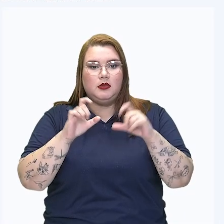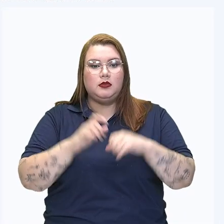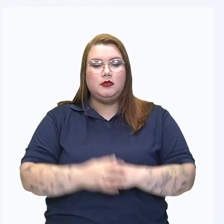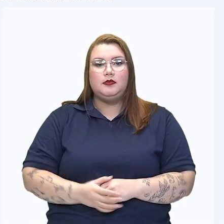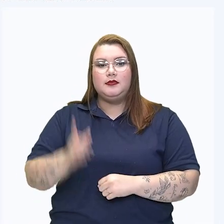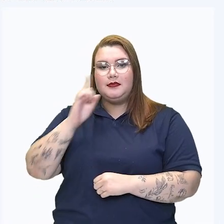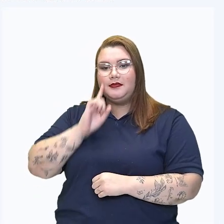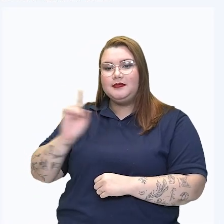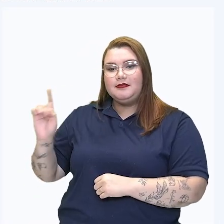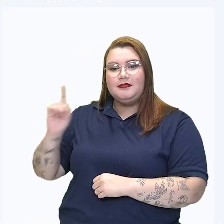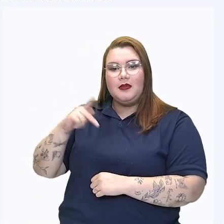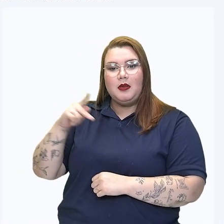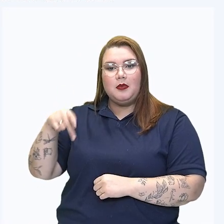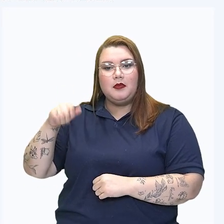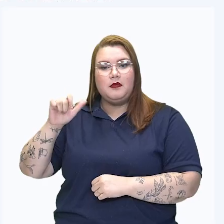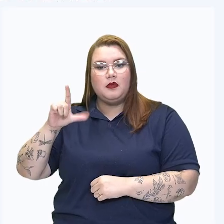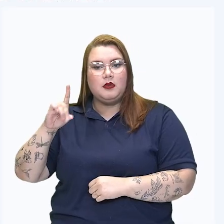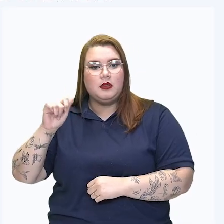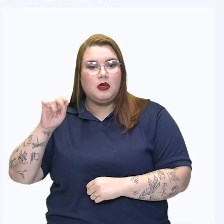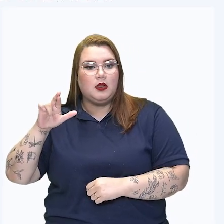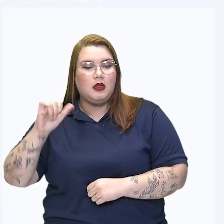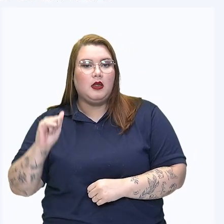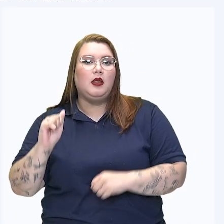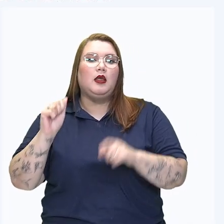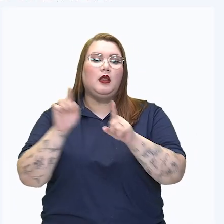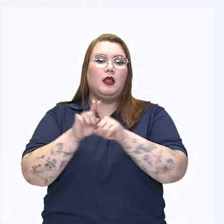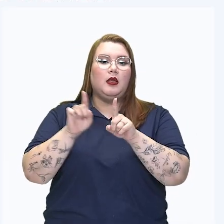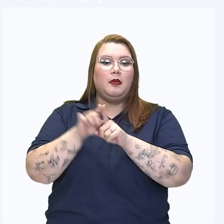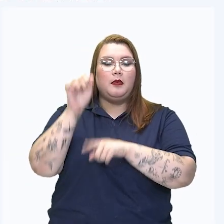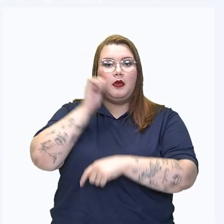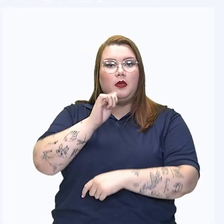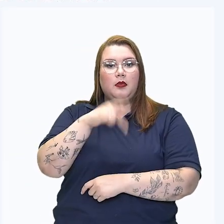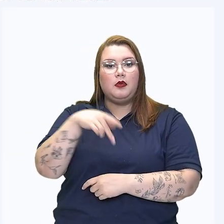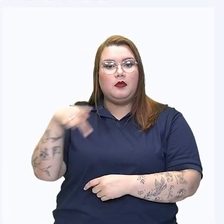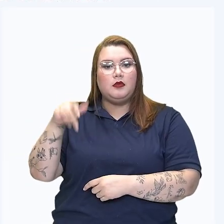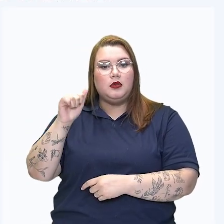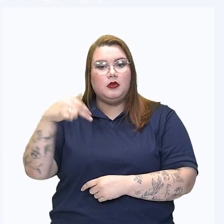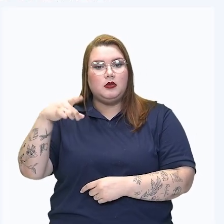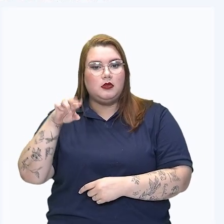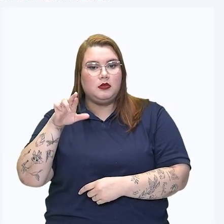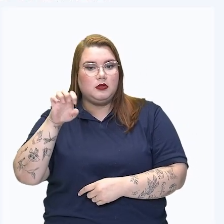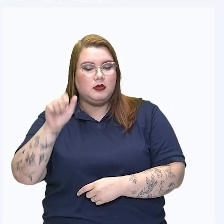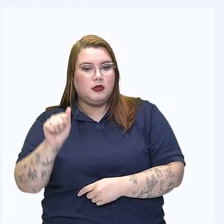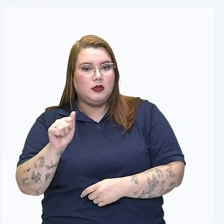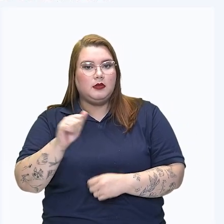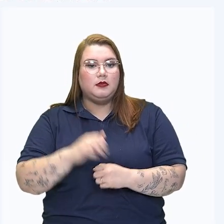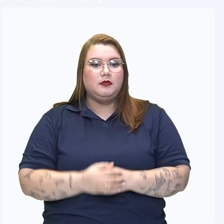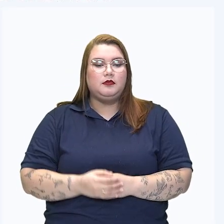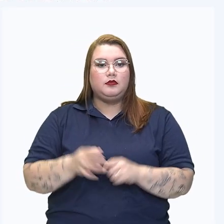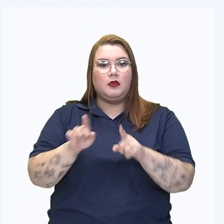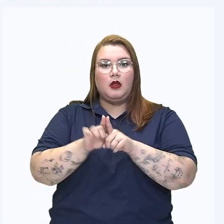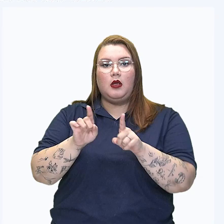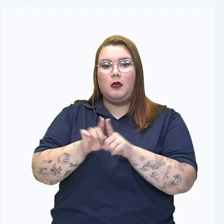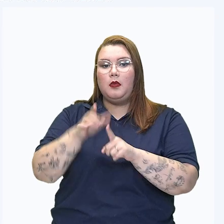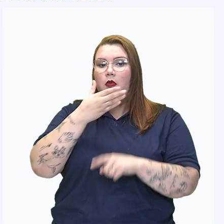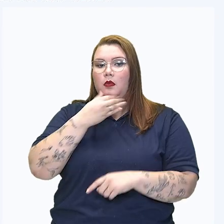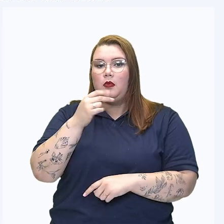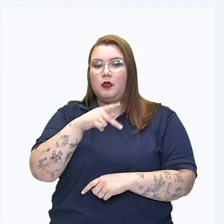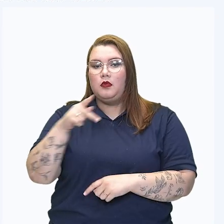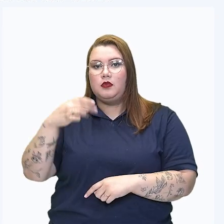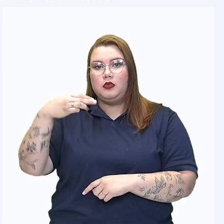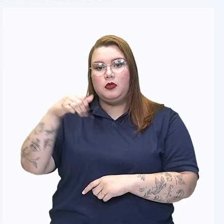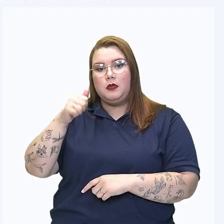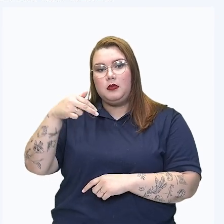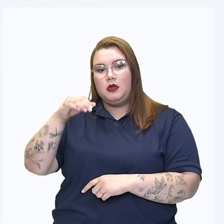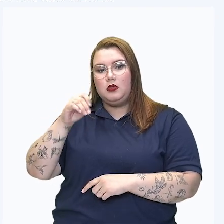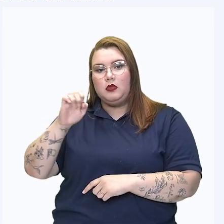conhecerem. É a professora Aldaleia Carmo dos Santos, a professora Andréa Augusta Rodrigues Colas de Amorim, né? Tá com a gente também o